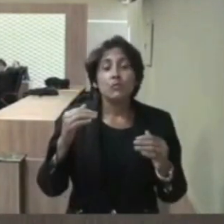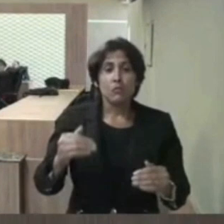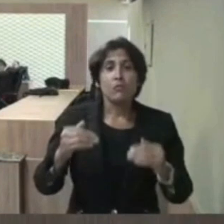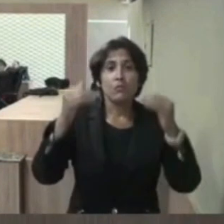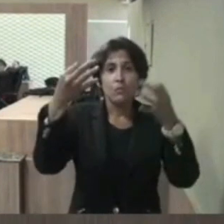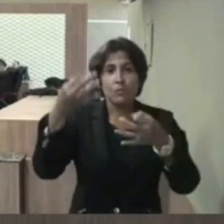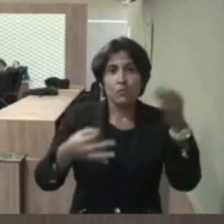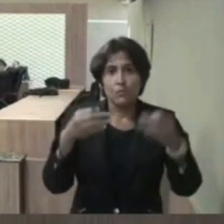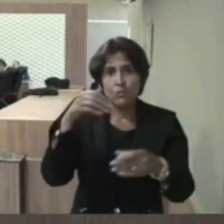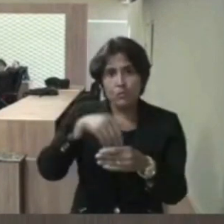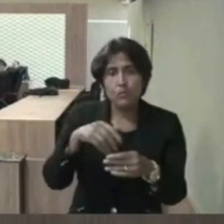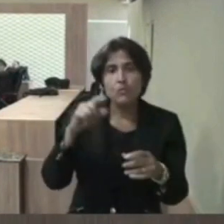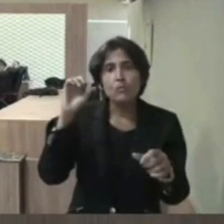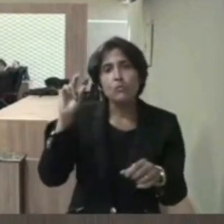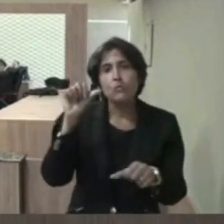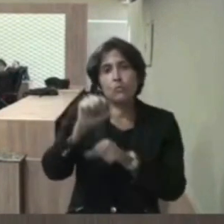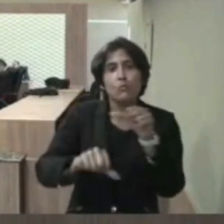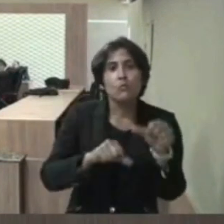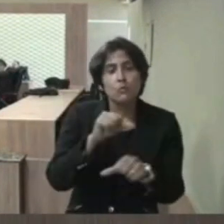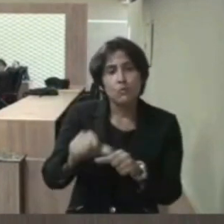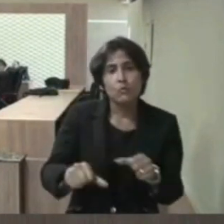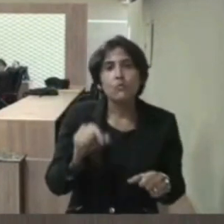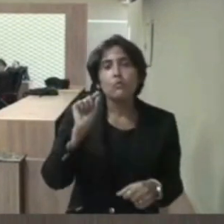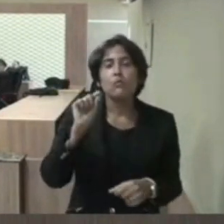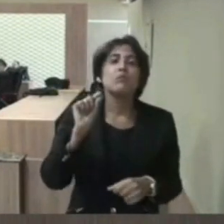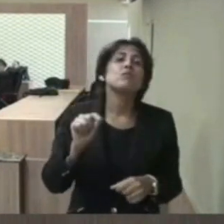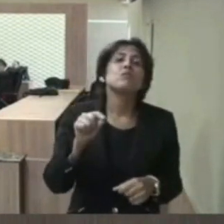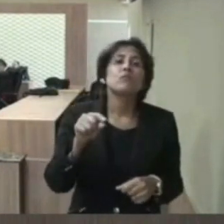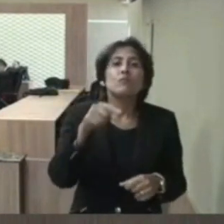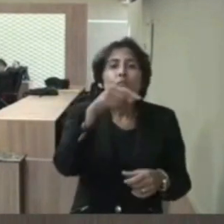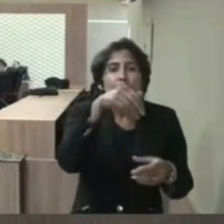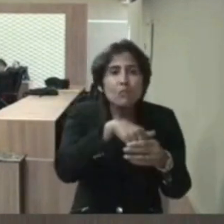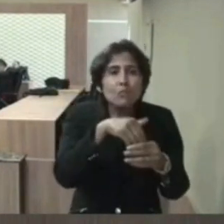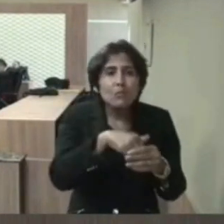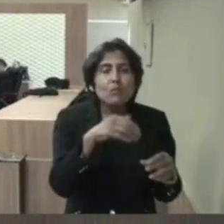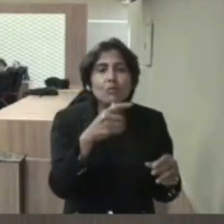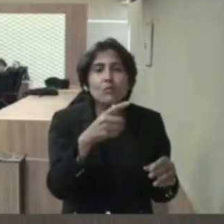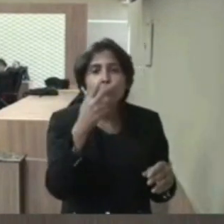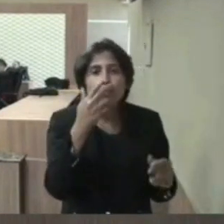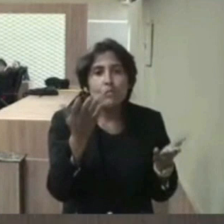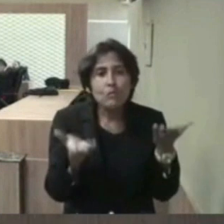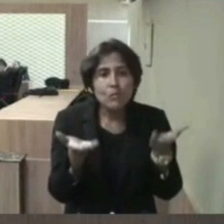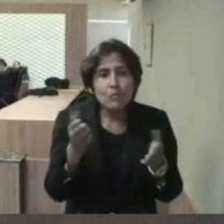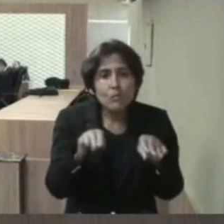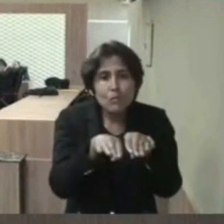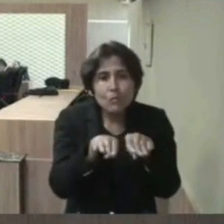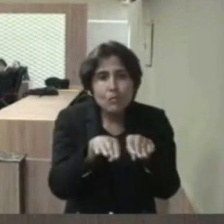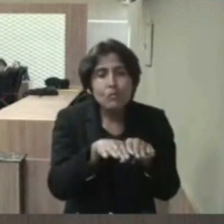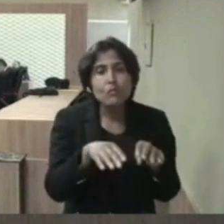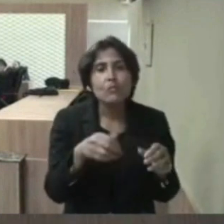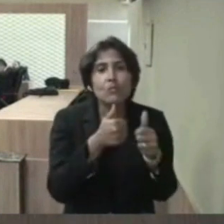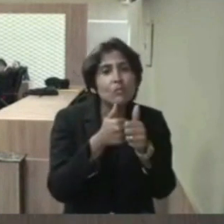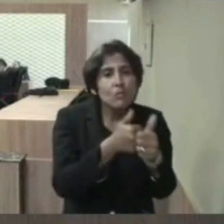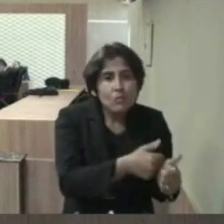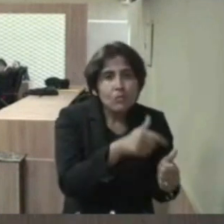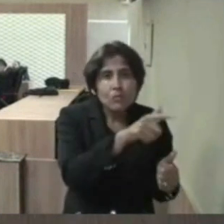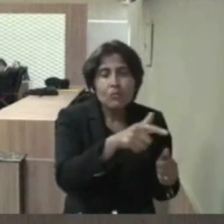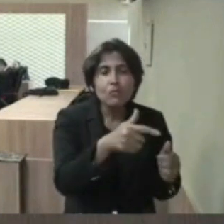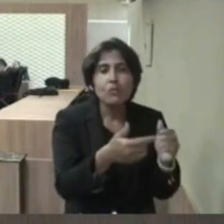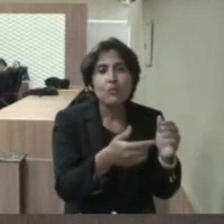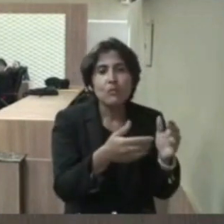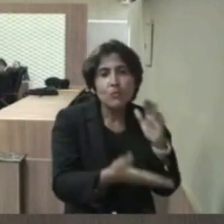de entendimento, fixando a tese de que em eleições regidas pelo sistema proporcional, a cassação de mandato, diploma e ação